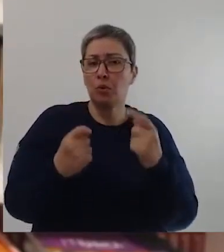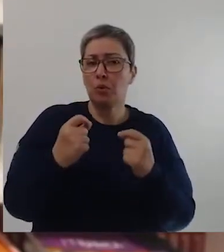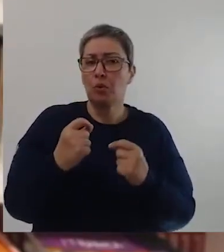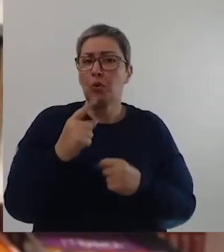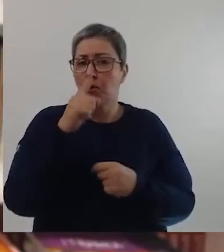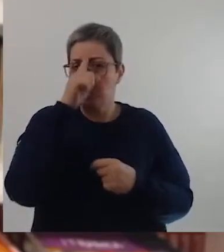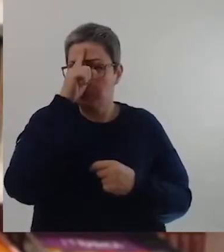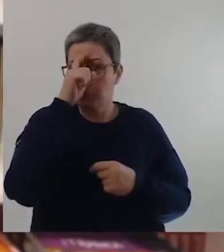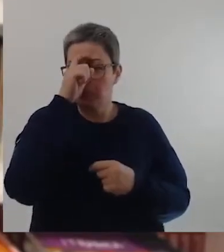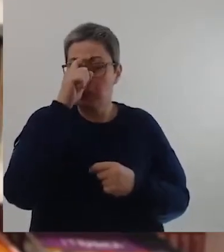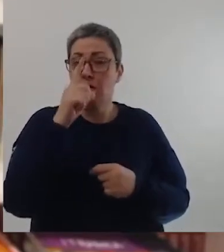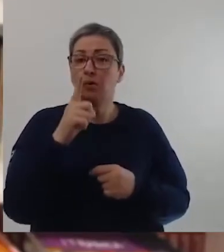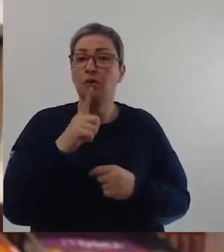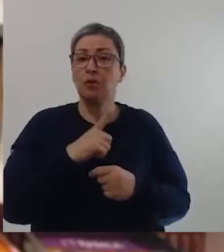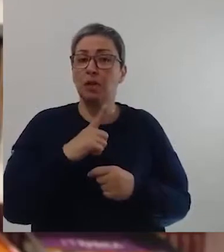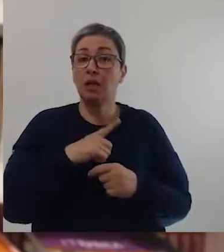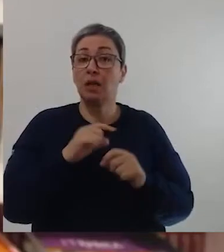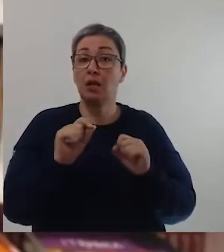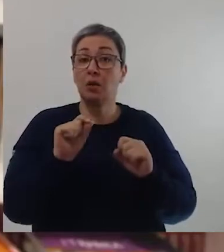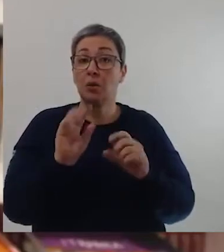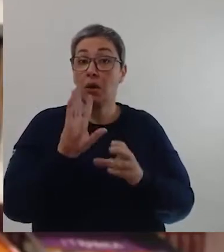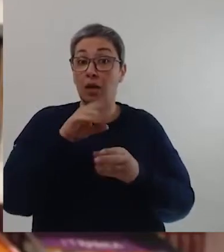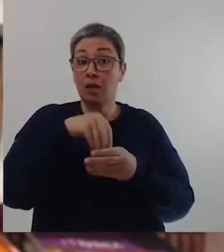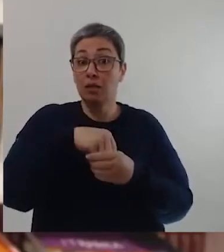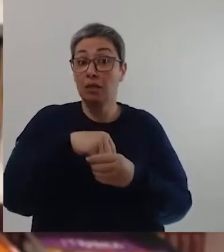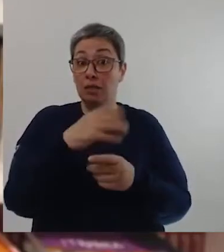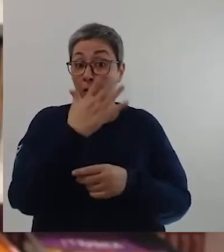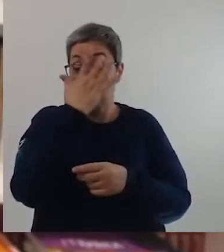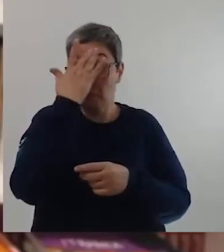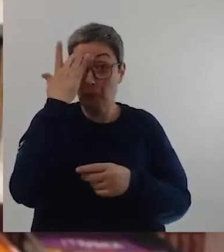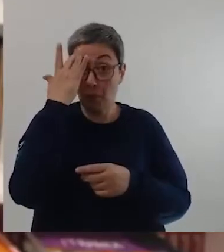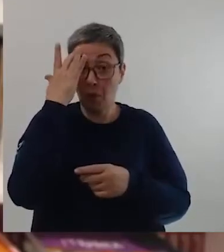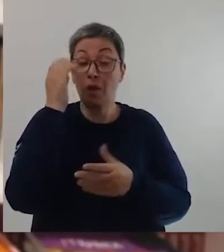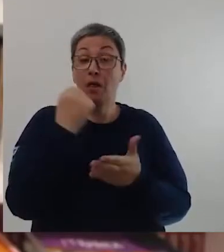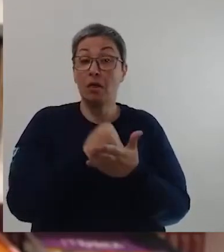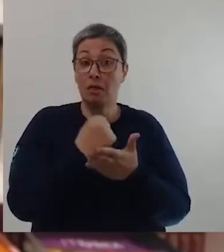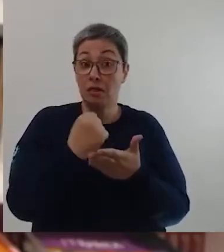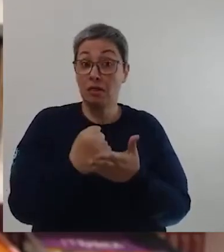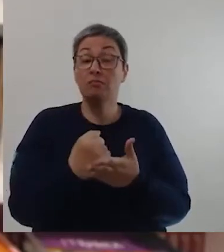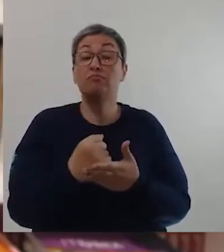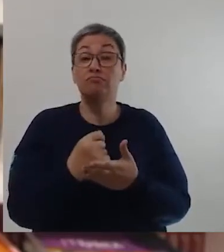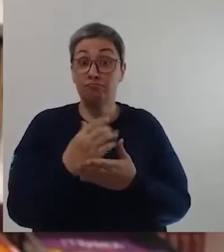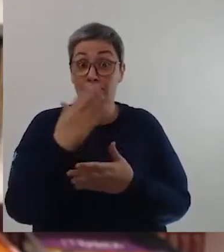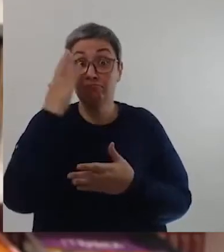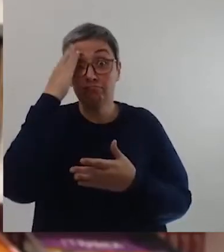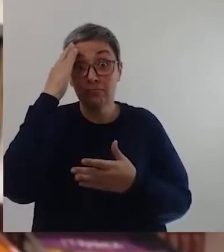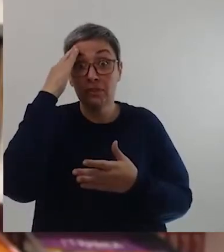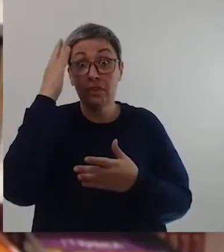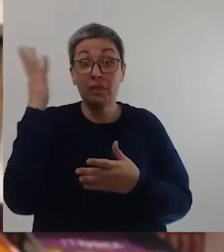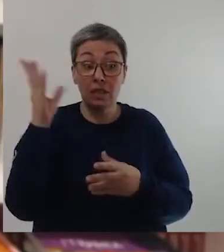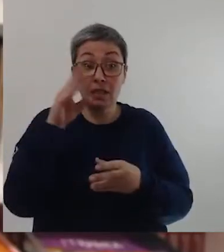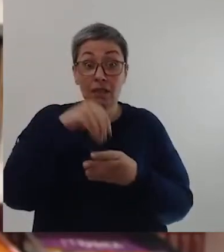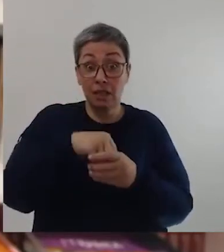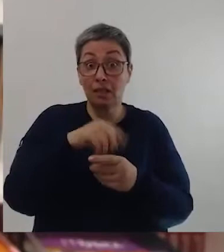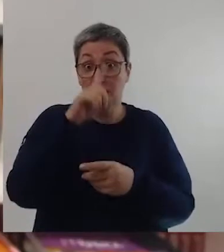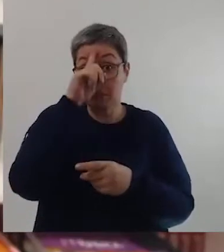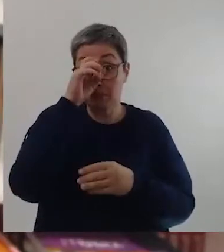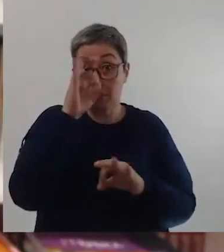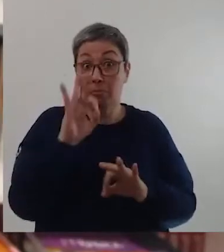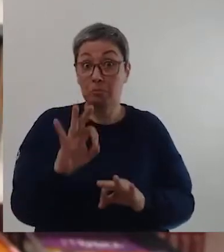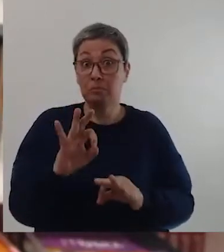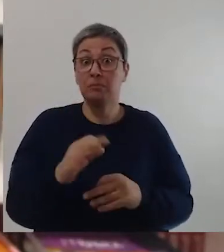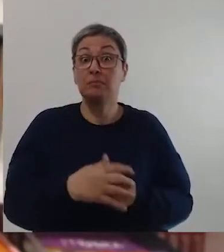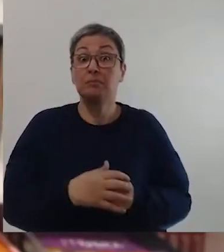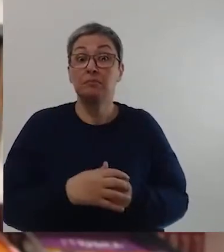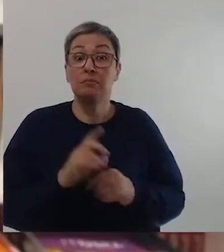alguns hospitais Eles já possui um pessoas no cartório saber disso já lá no